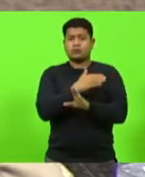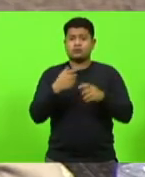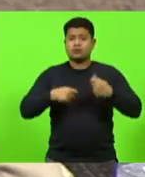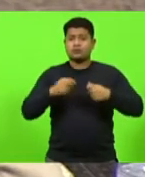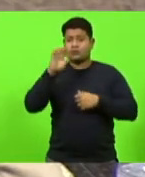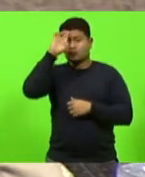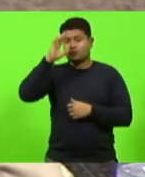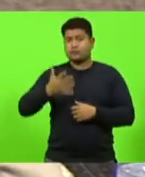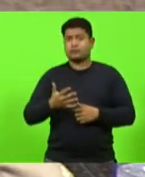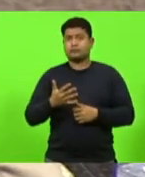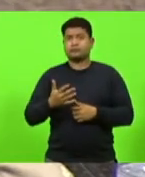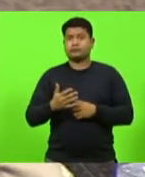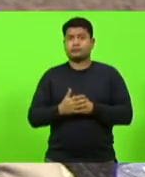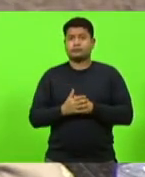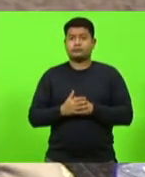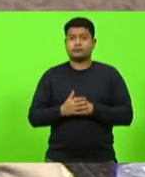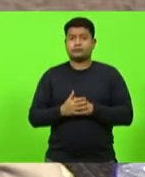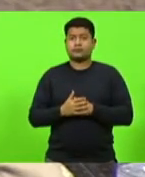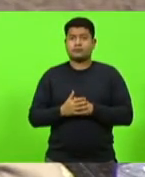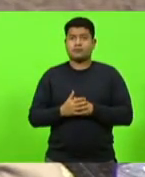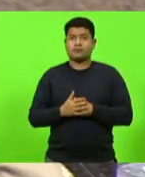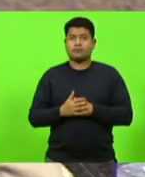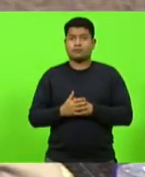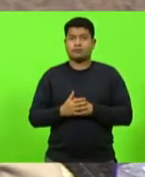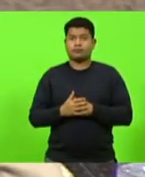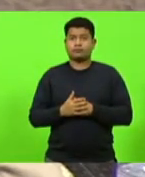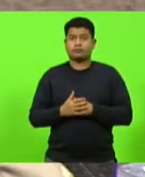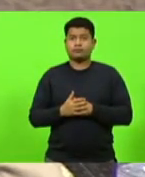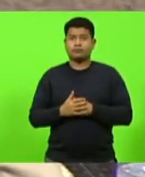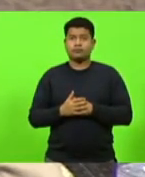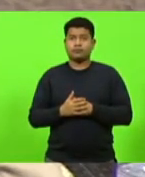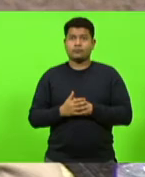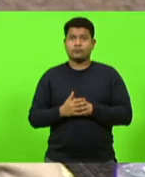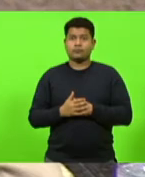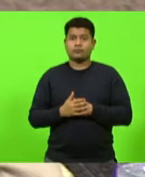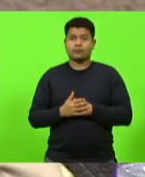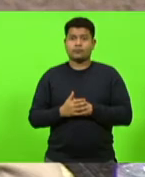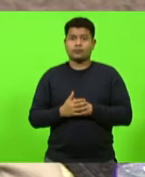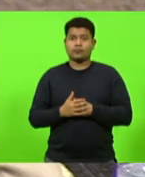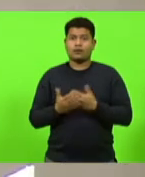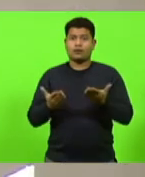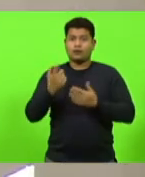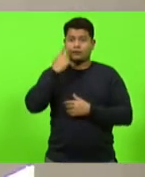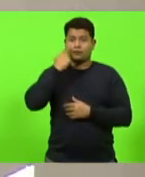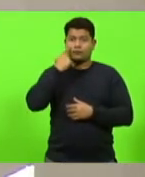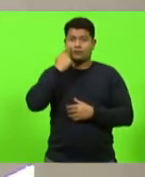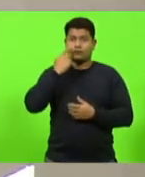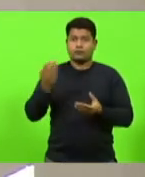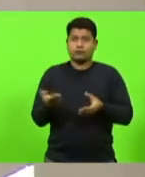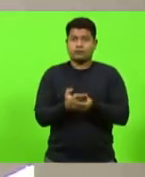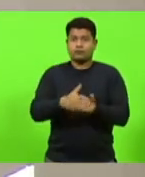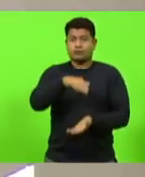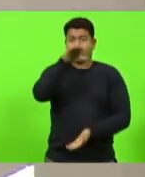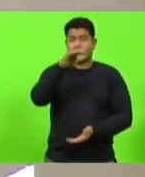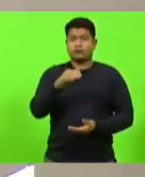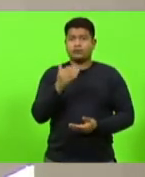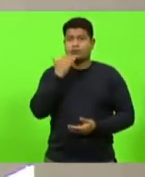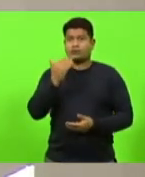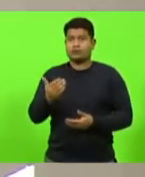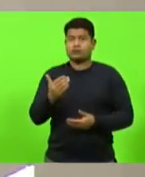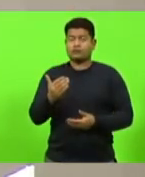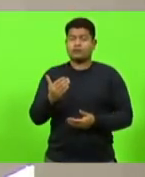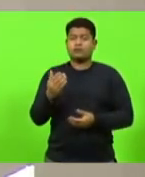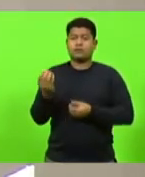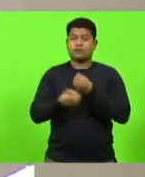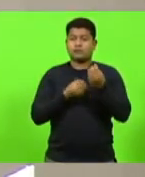mas enfim... Nós vamos discutir a matéria novamente, Vossa Excelência fez a discussão. Eu só peço que Vossa Excelência verifique os autos com base no seu requerimento, até para constatar como foi